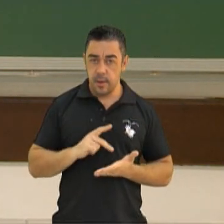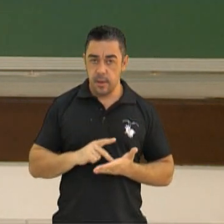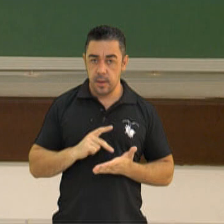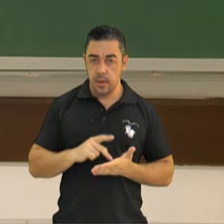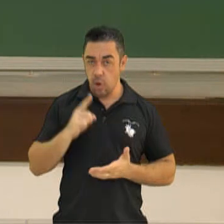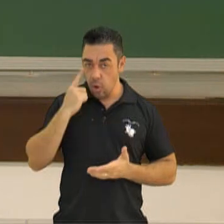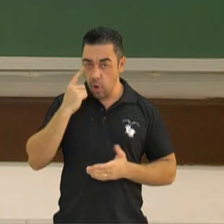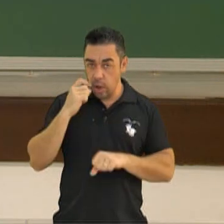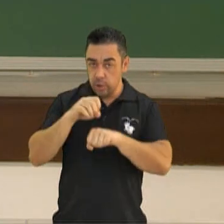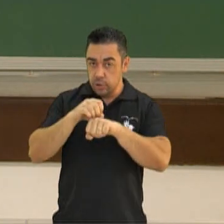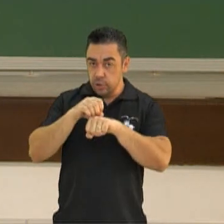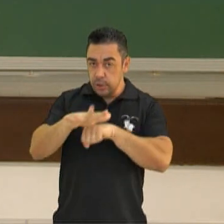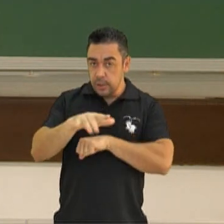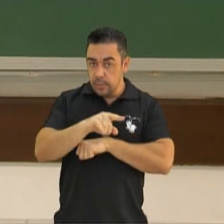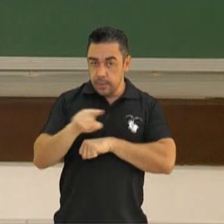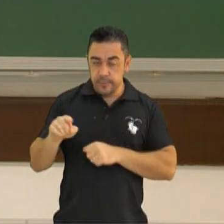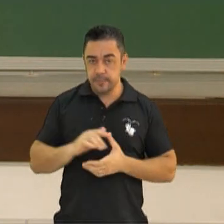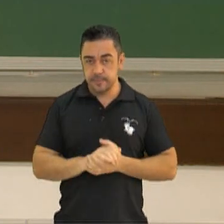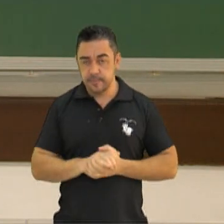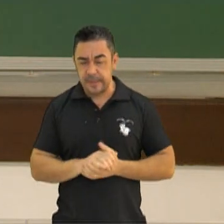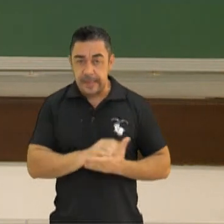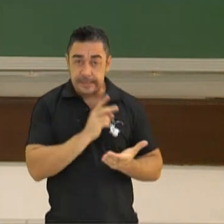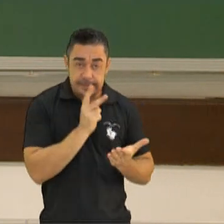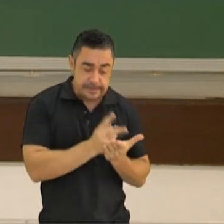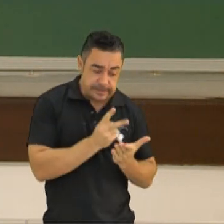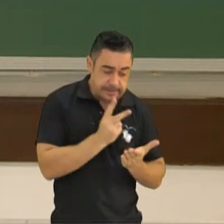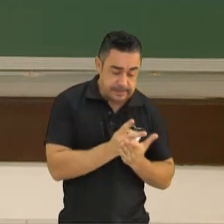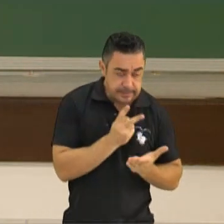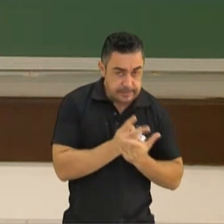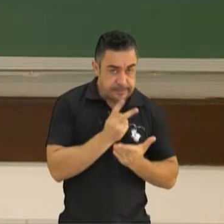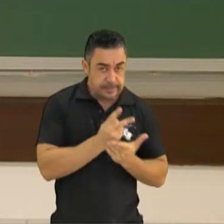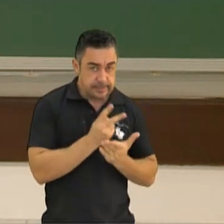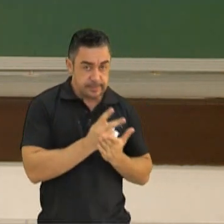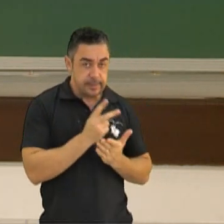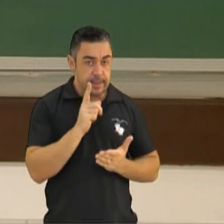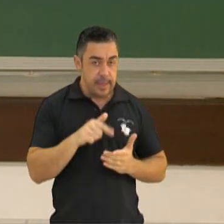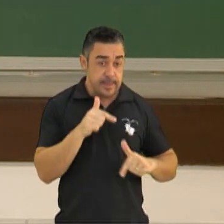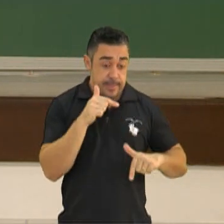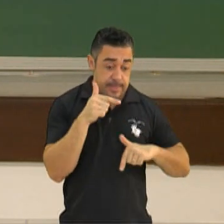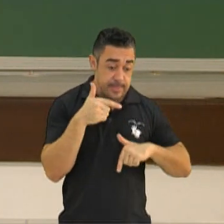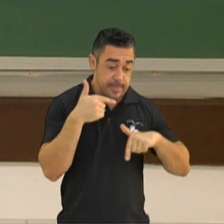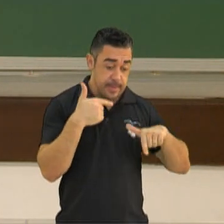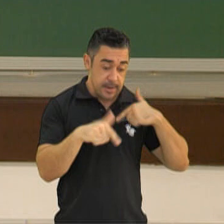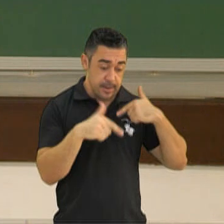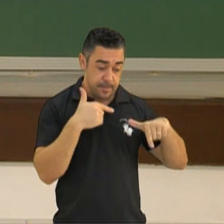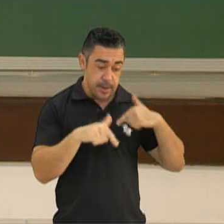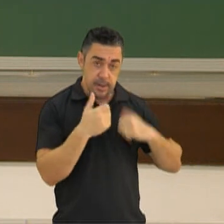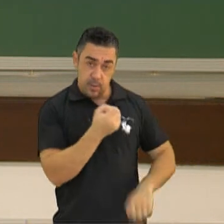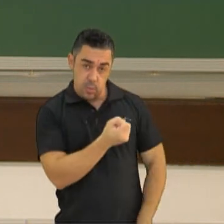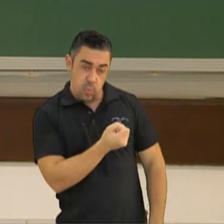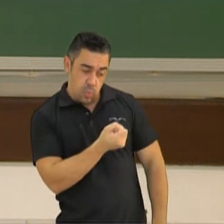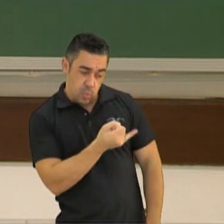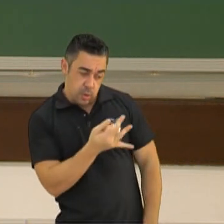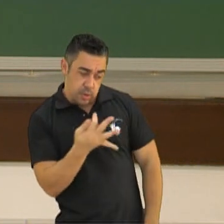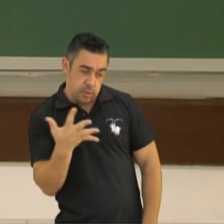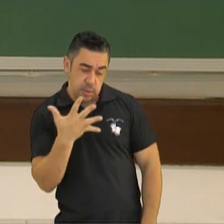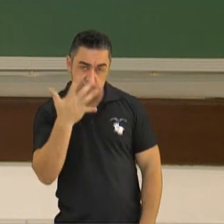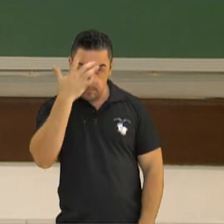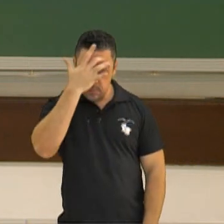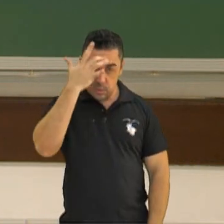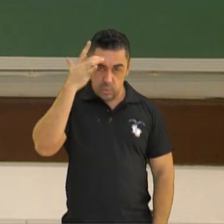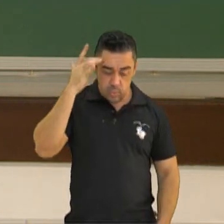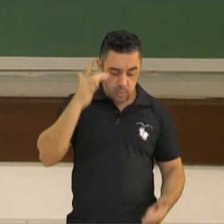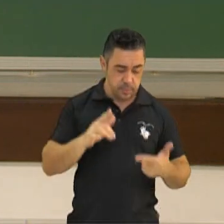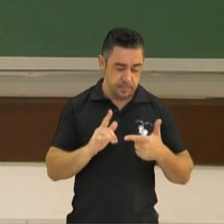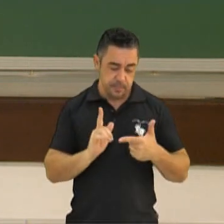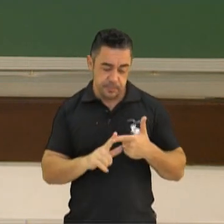hashtag fica a dica para você. Sempre que for trabalhado grandezas que tem a ver com serviço, com quantidade de pessoas, com